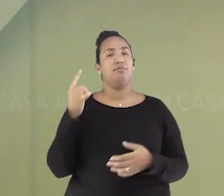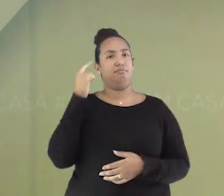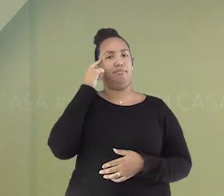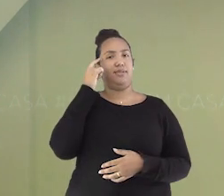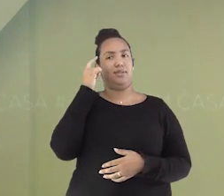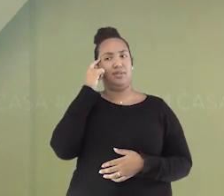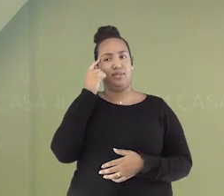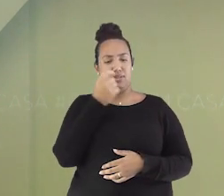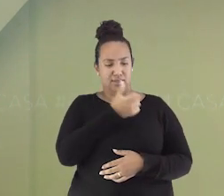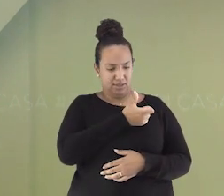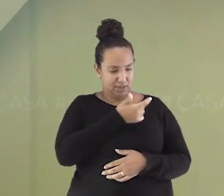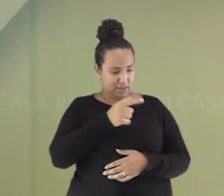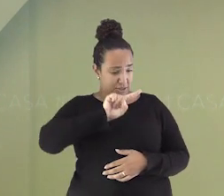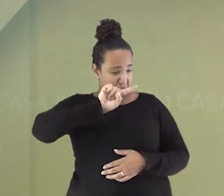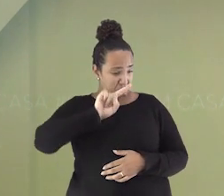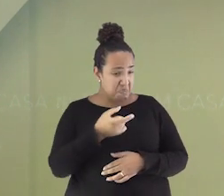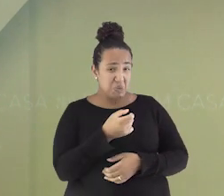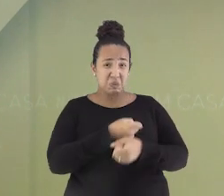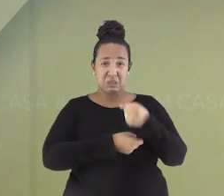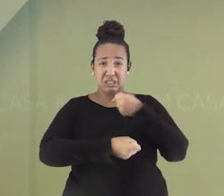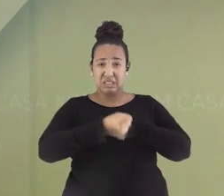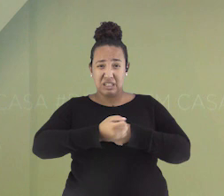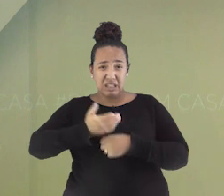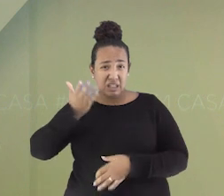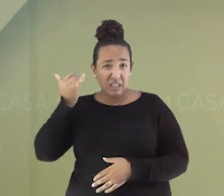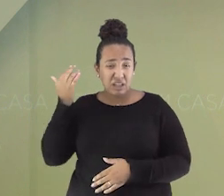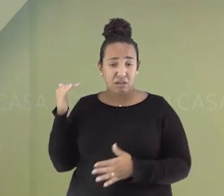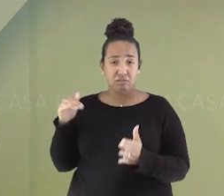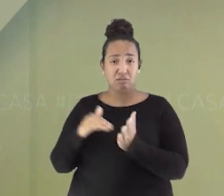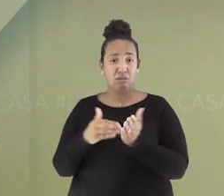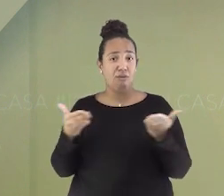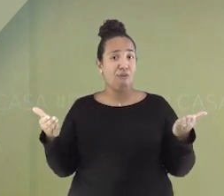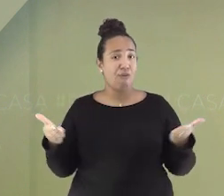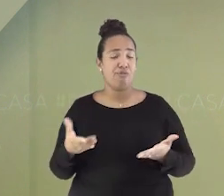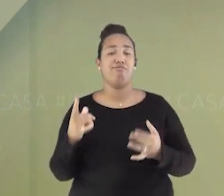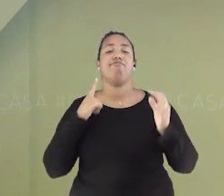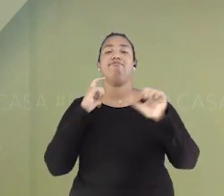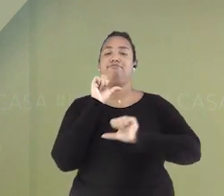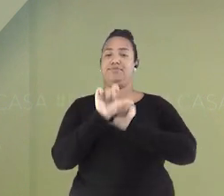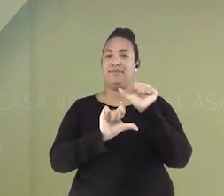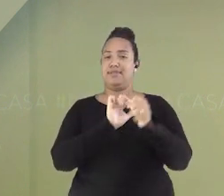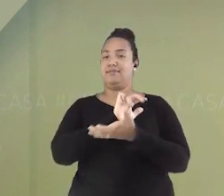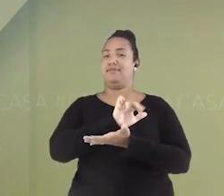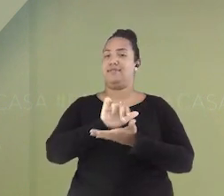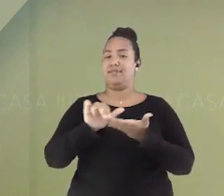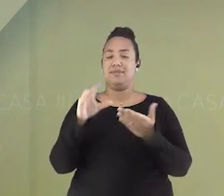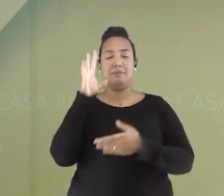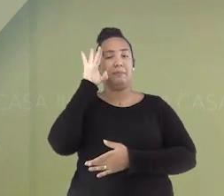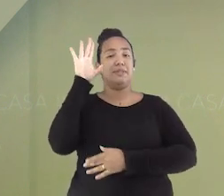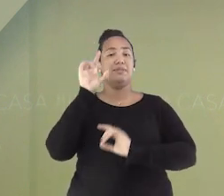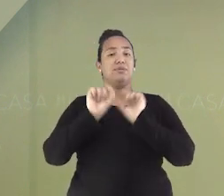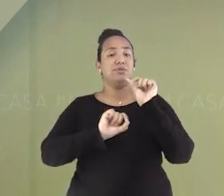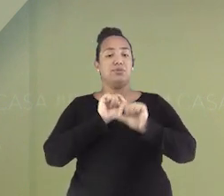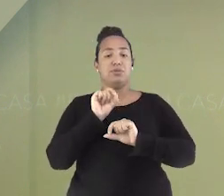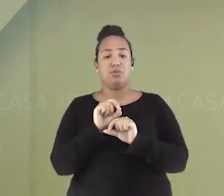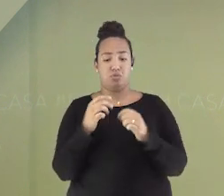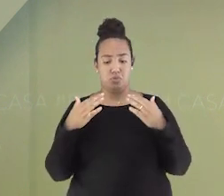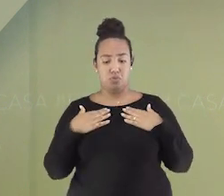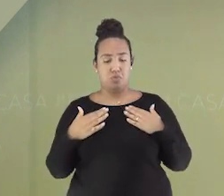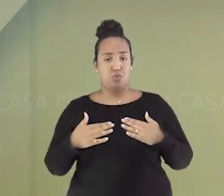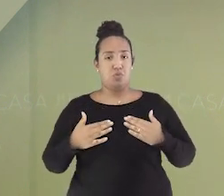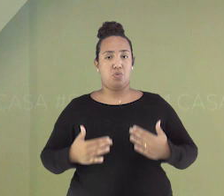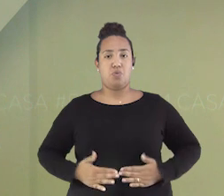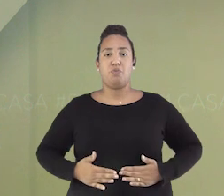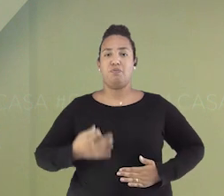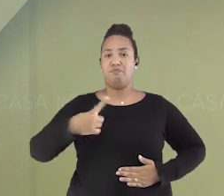no mundo de 17 mil anos para cá. Houveram muitas transformações, principalmente no nosso modo de viver. E hoje